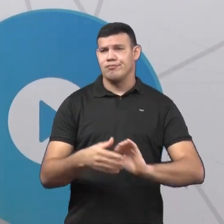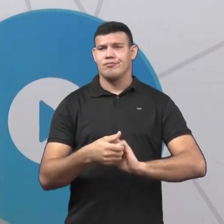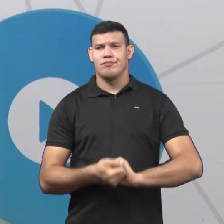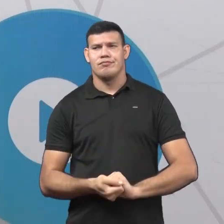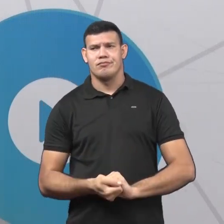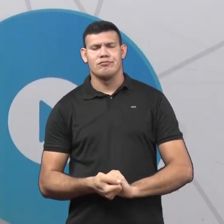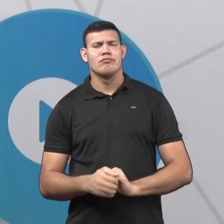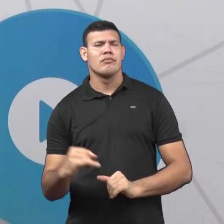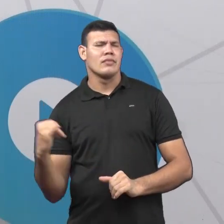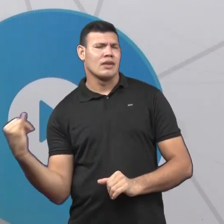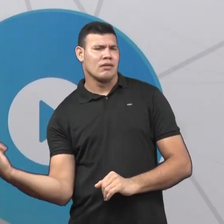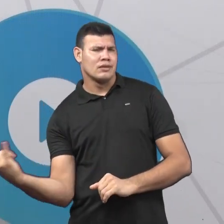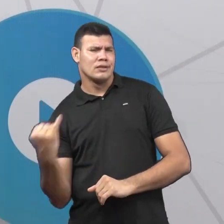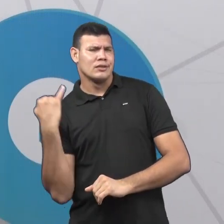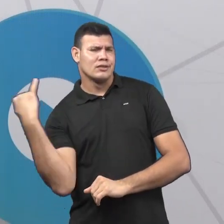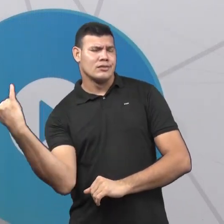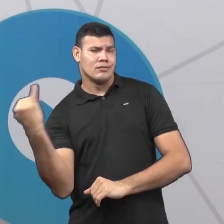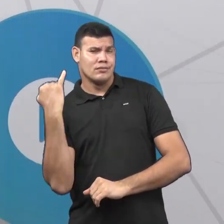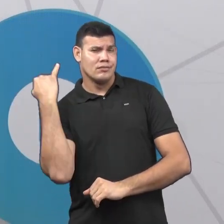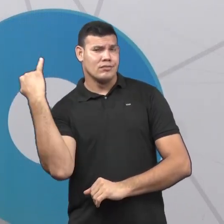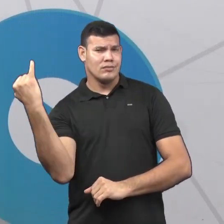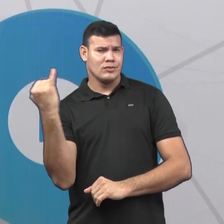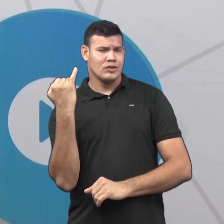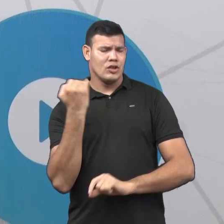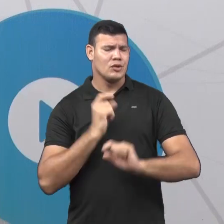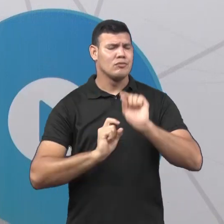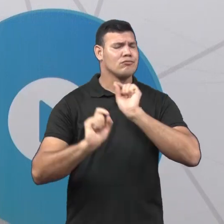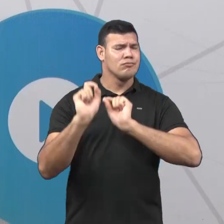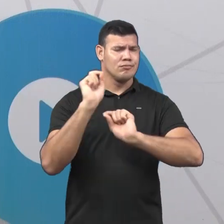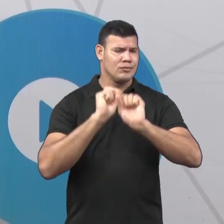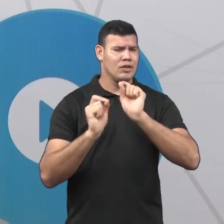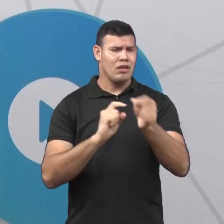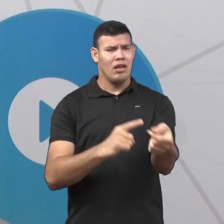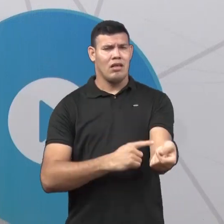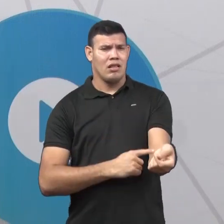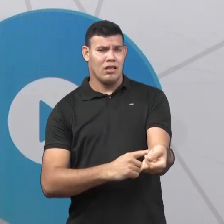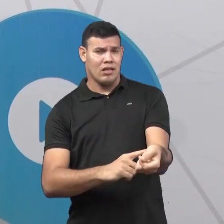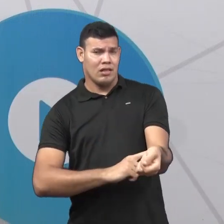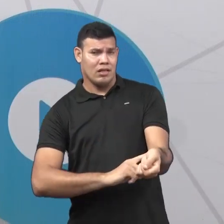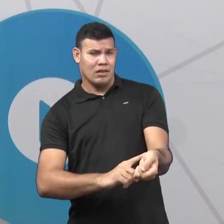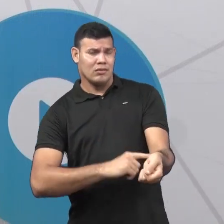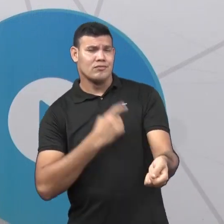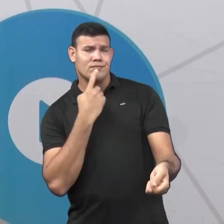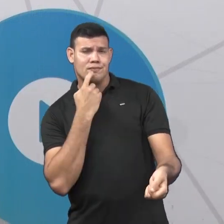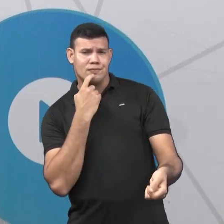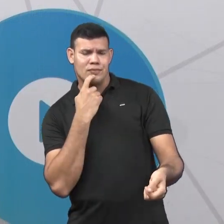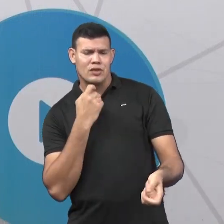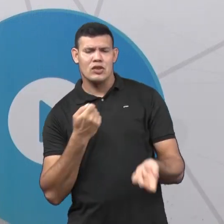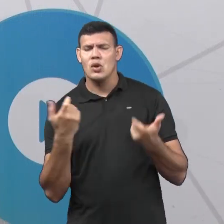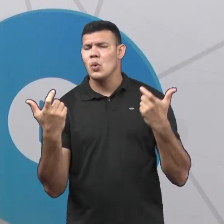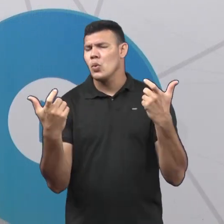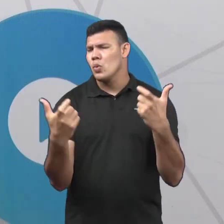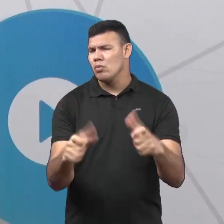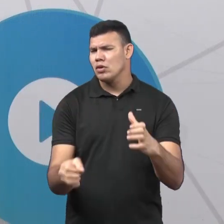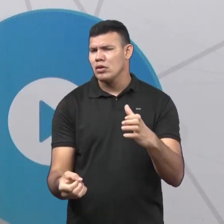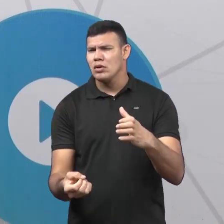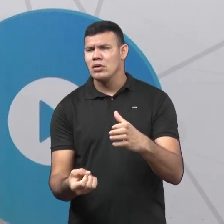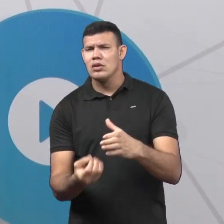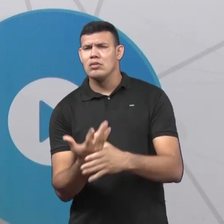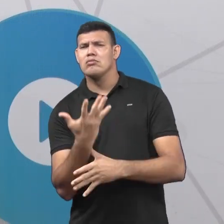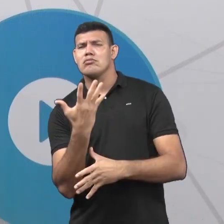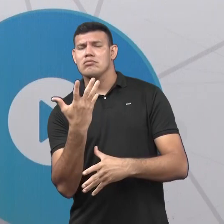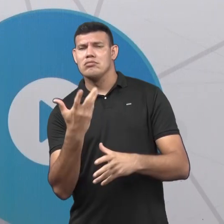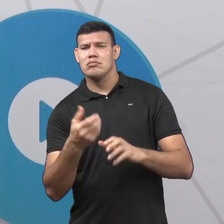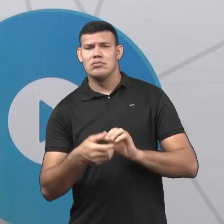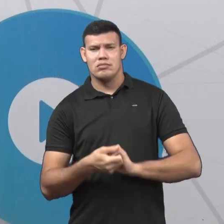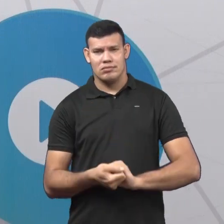disso, é importante que a gente entenda o que é o sangue e a gente entenda também onde que ele se origina no nosso